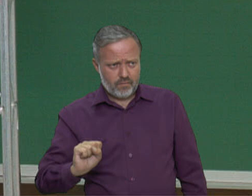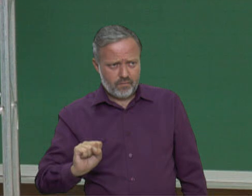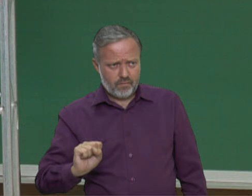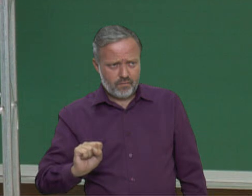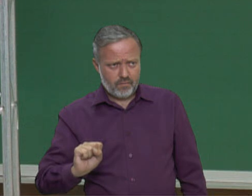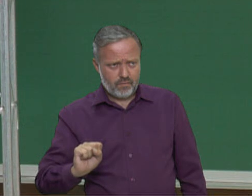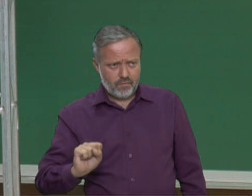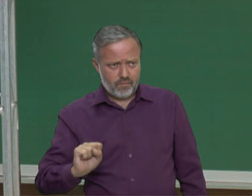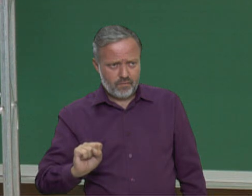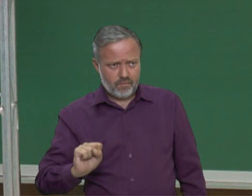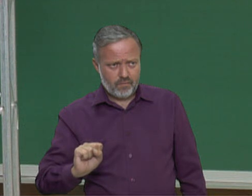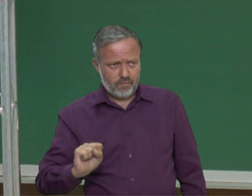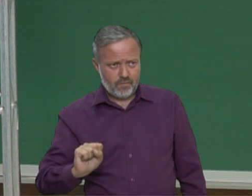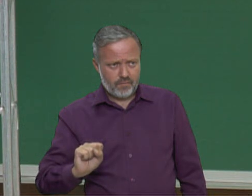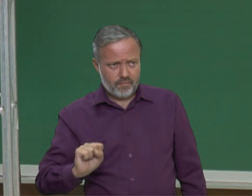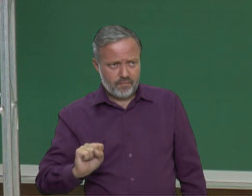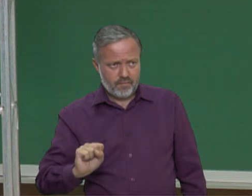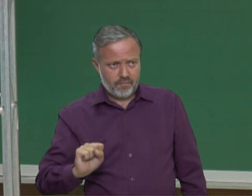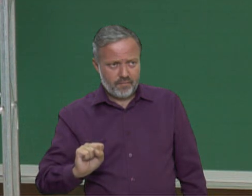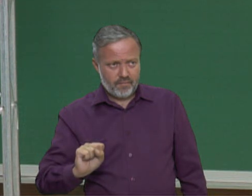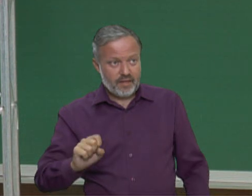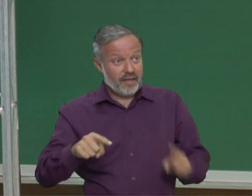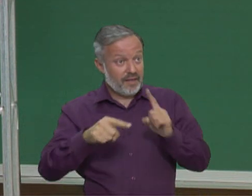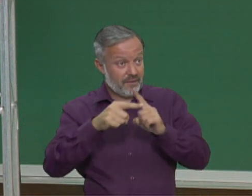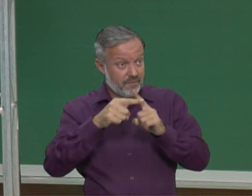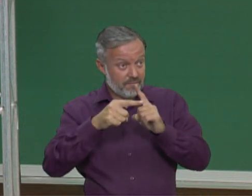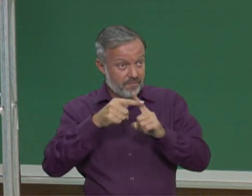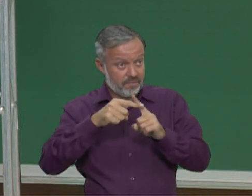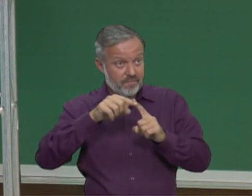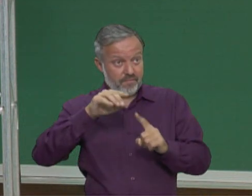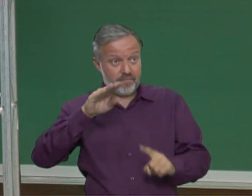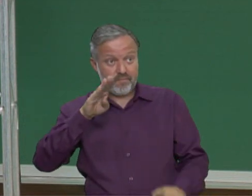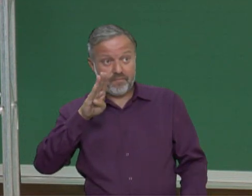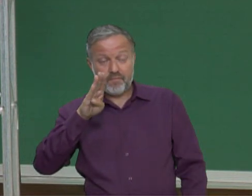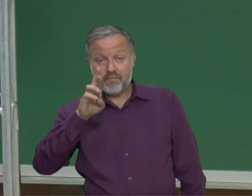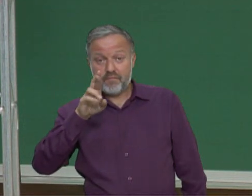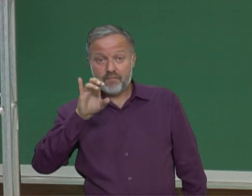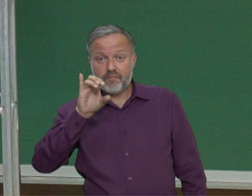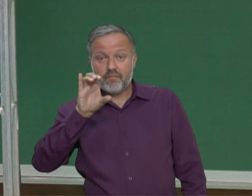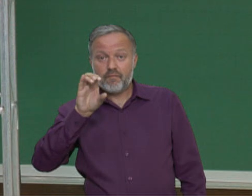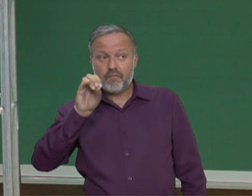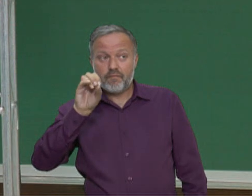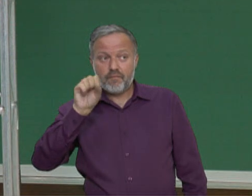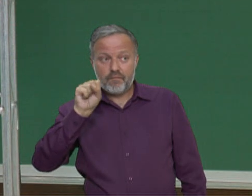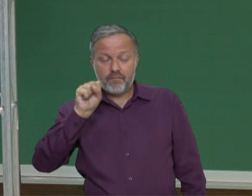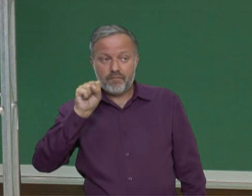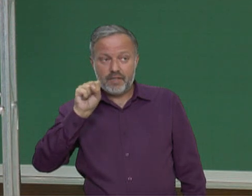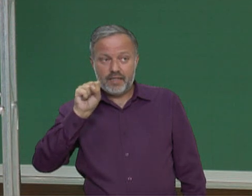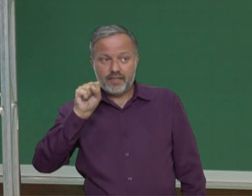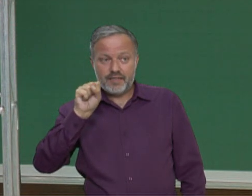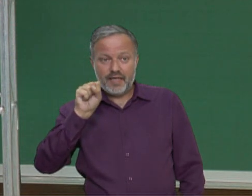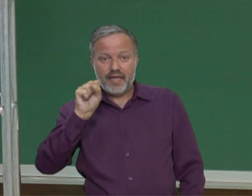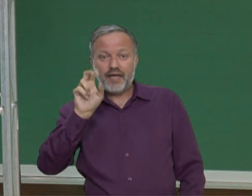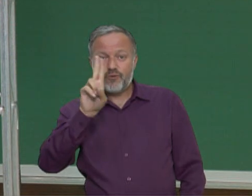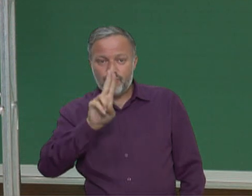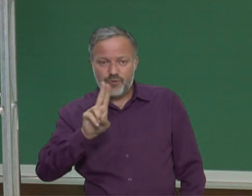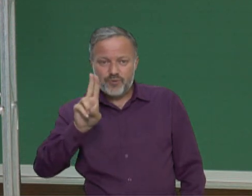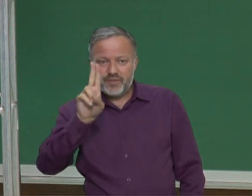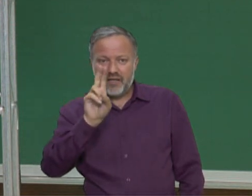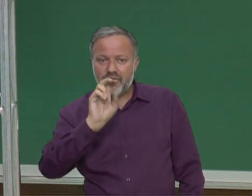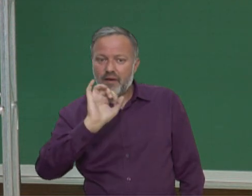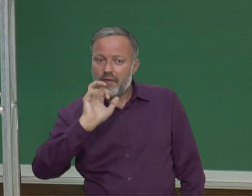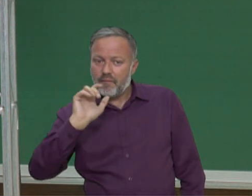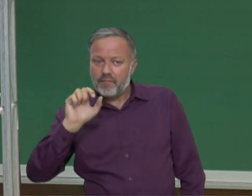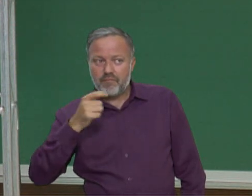era para ser um A aqui. É porque aqui está em inglês, tá pessoal? South Africa, tá? Nossa, eu sou ótima em inglês, perceberam, né? Por isso